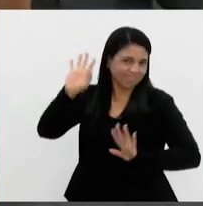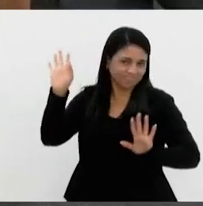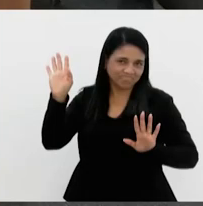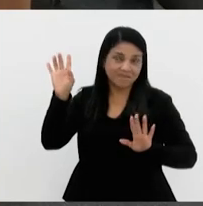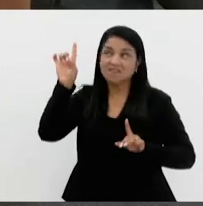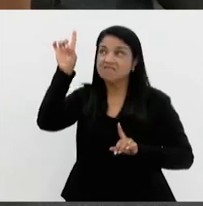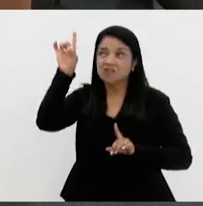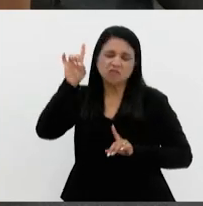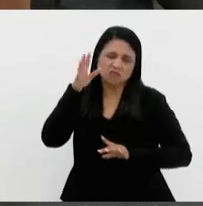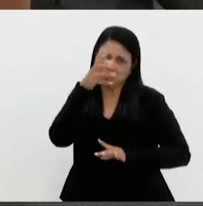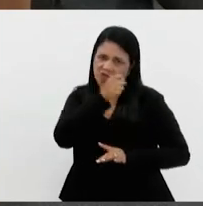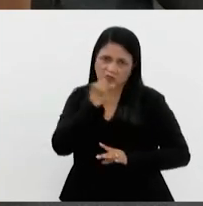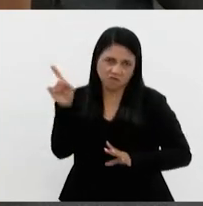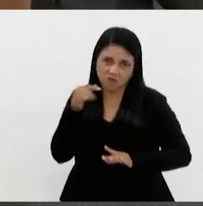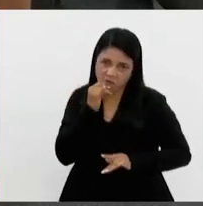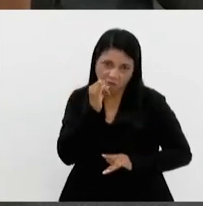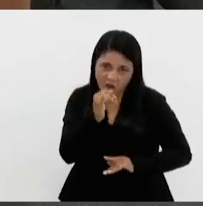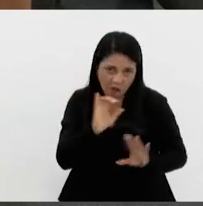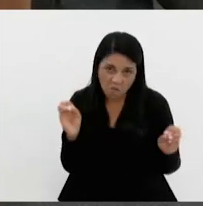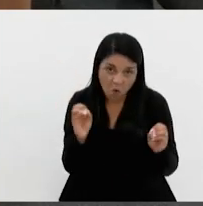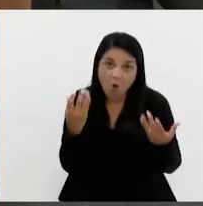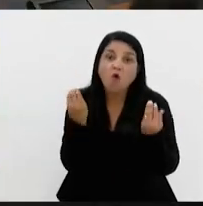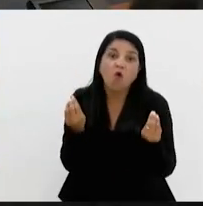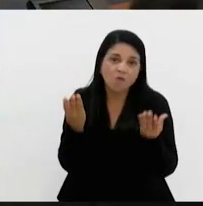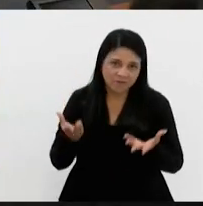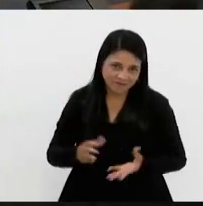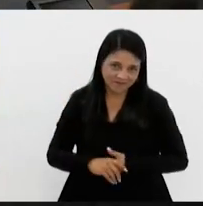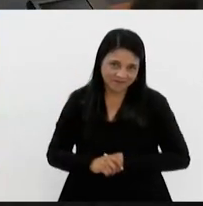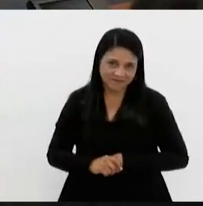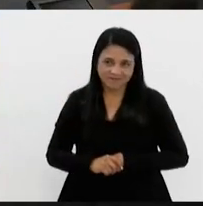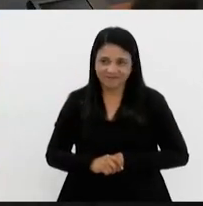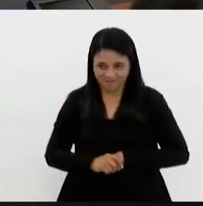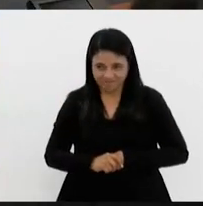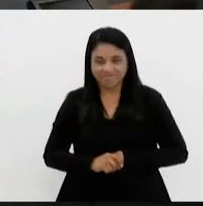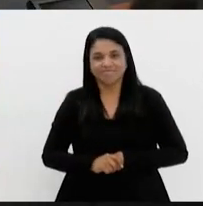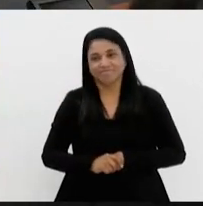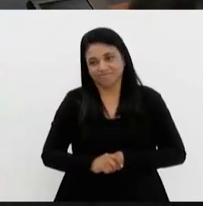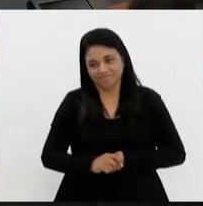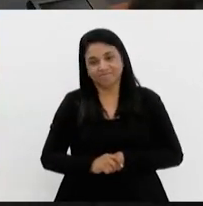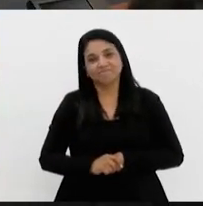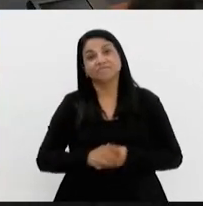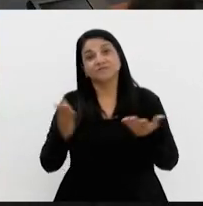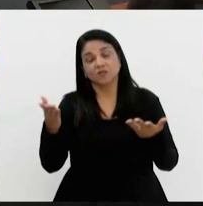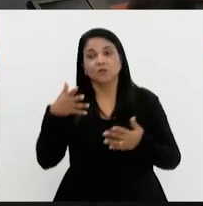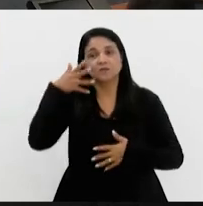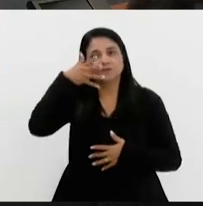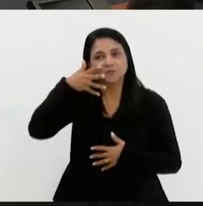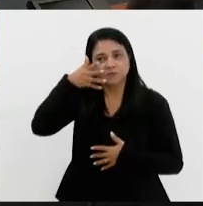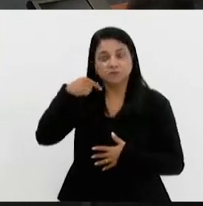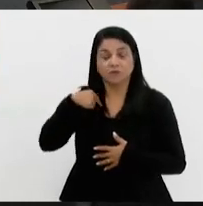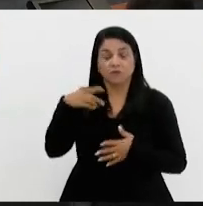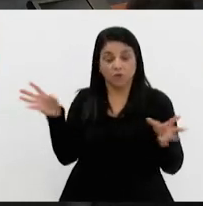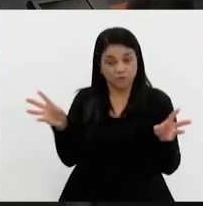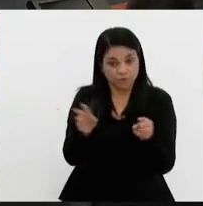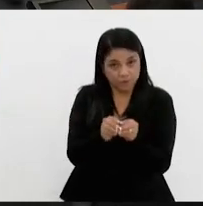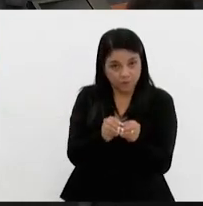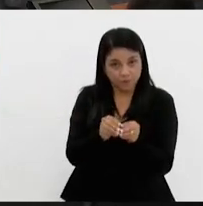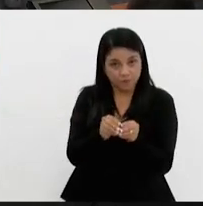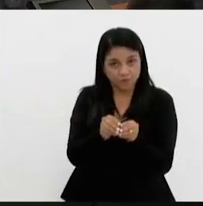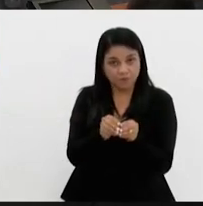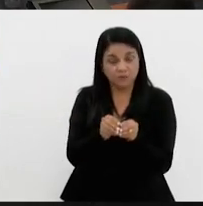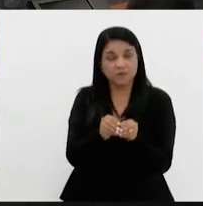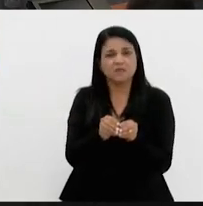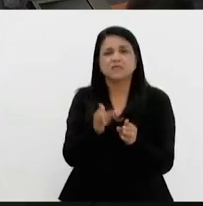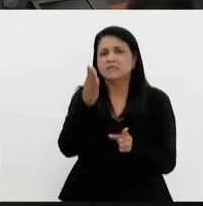Deus salva. Muito obrigado. Dado a parte, terminar a fala, senhor presidente, dizendo, e tenho certeza que muitos